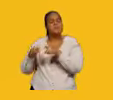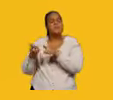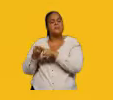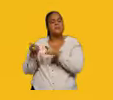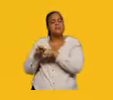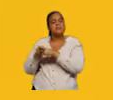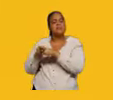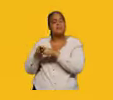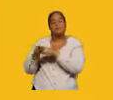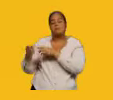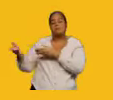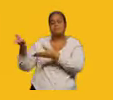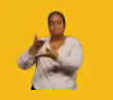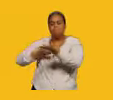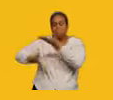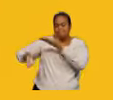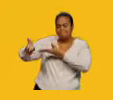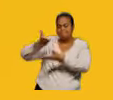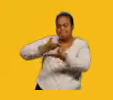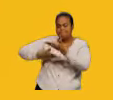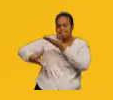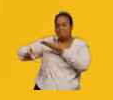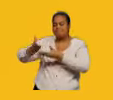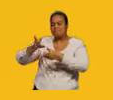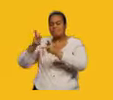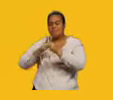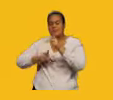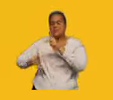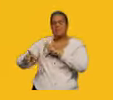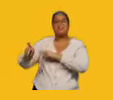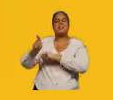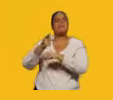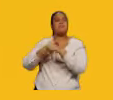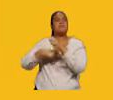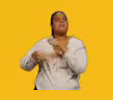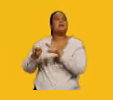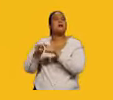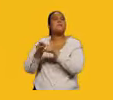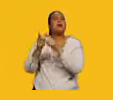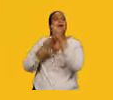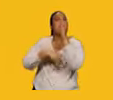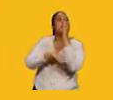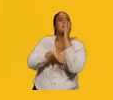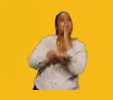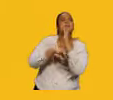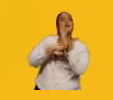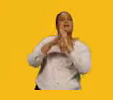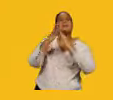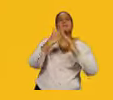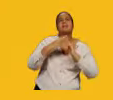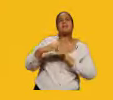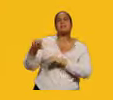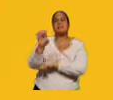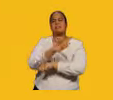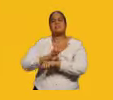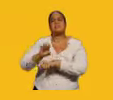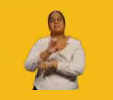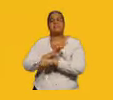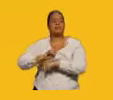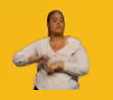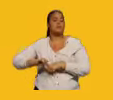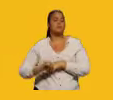atração da população e aí a industrialização ea criação das cidades dos centros urbanos a